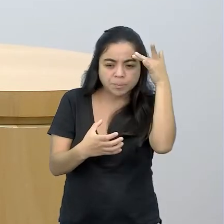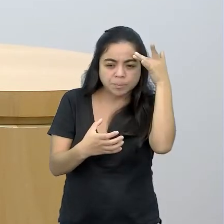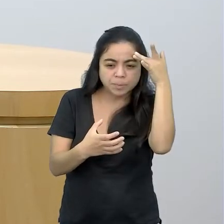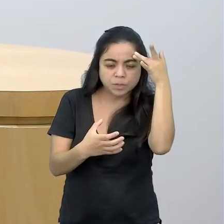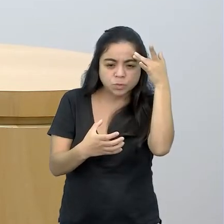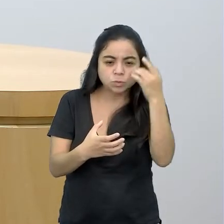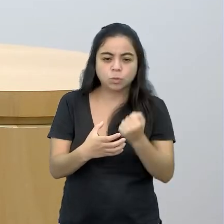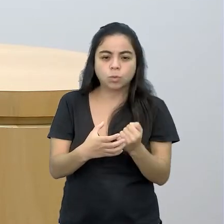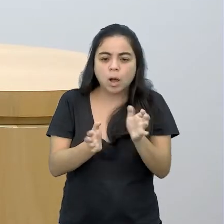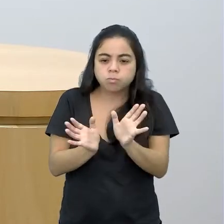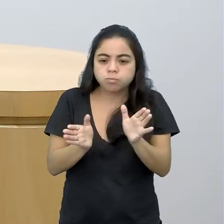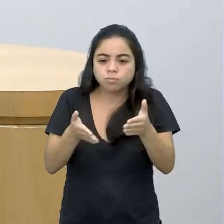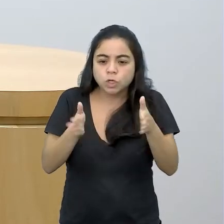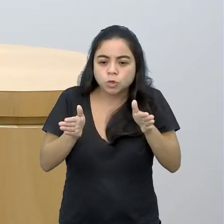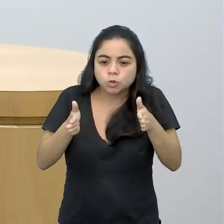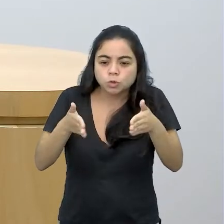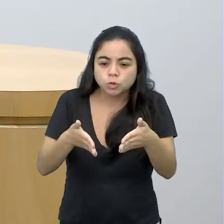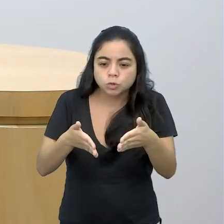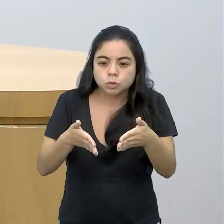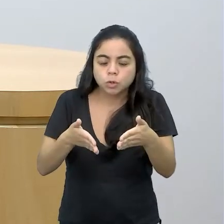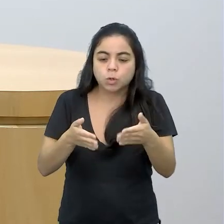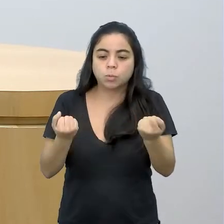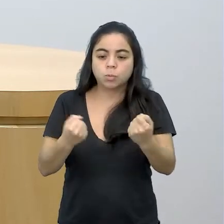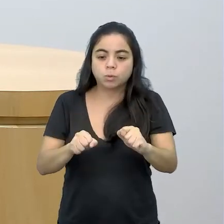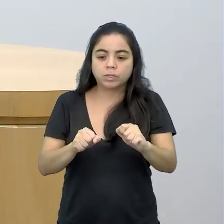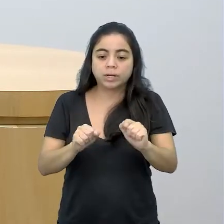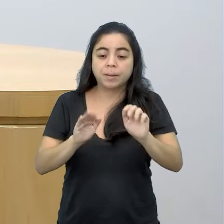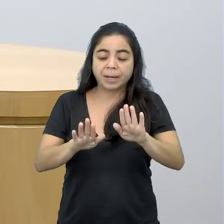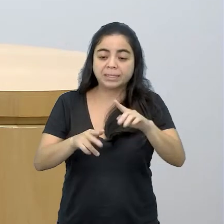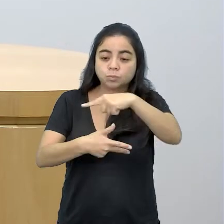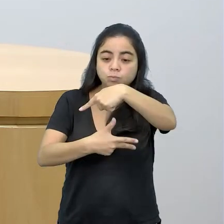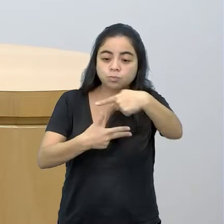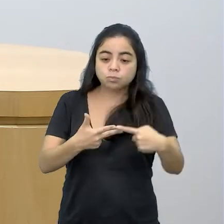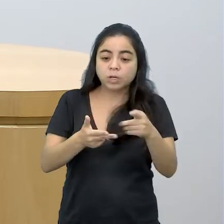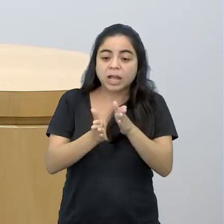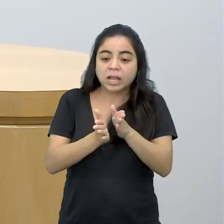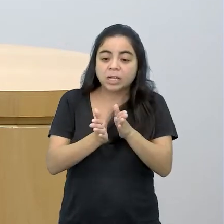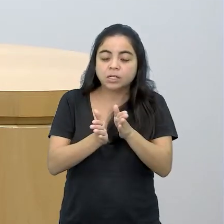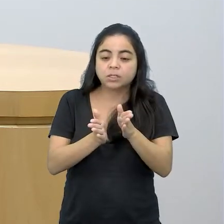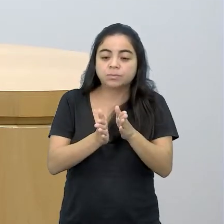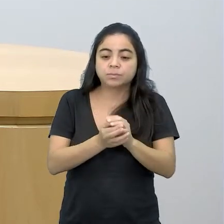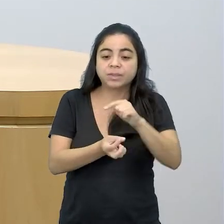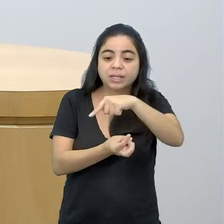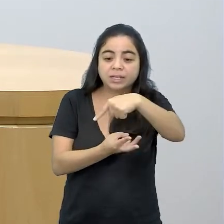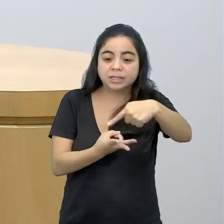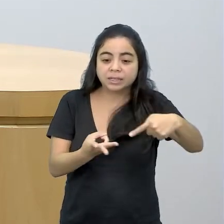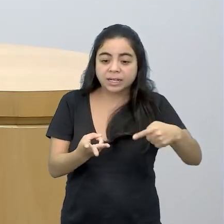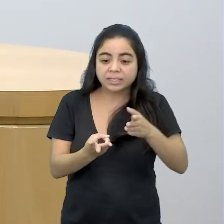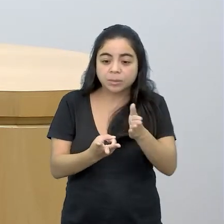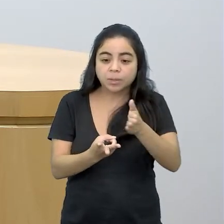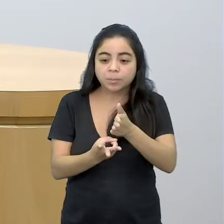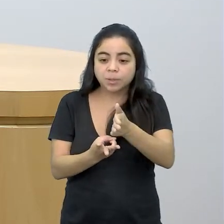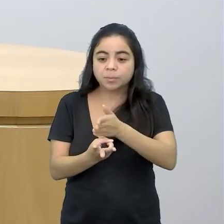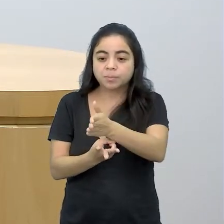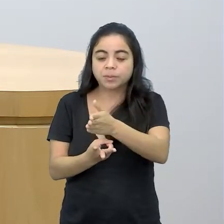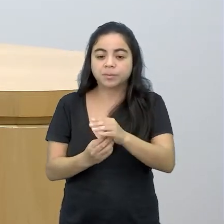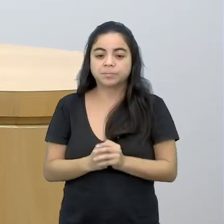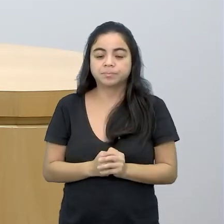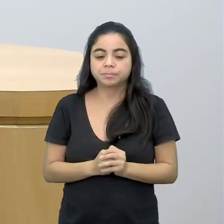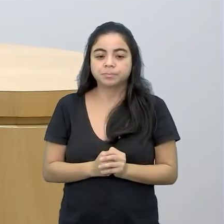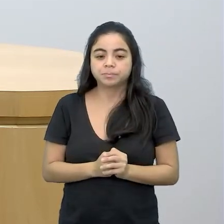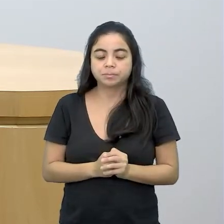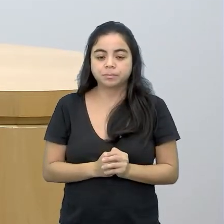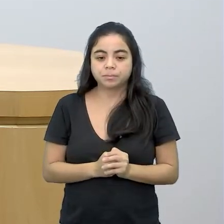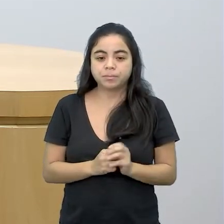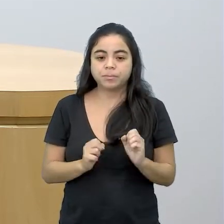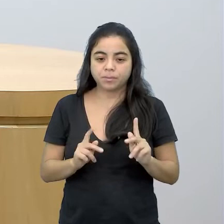único âmbito de poder, fosse na realidade dividido, né, em 3 elementos, em 3 partes, em 3